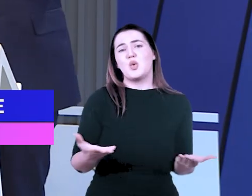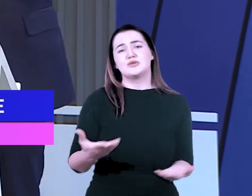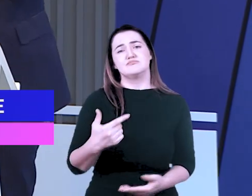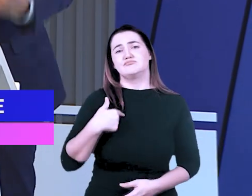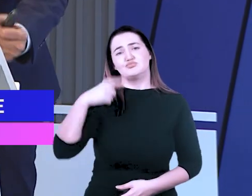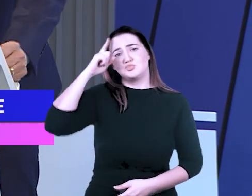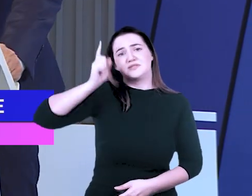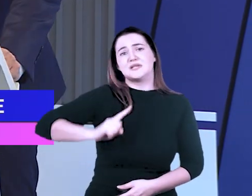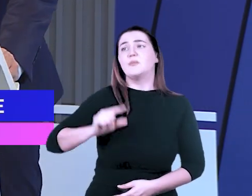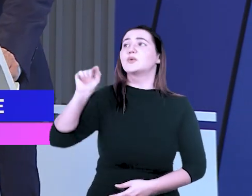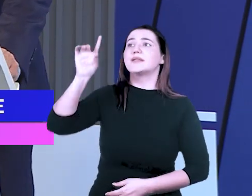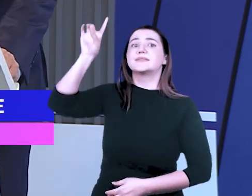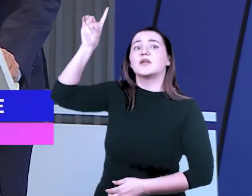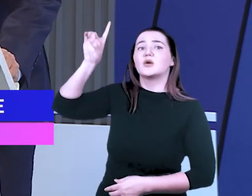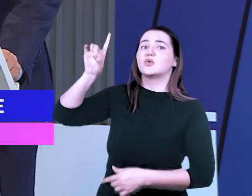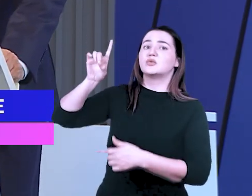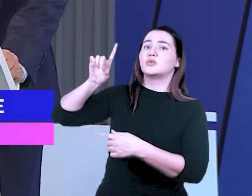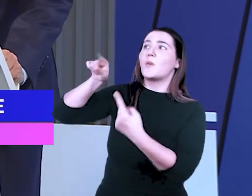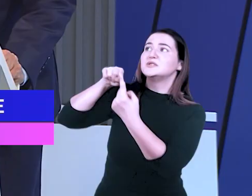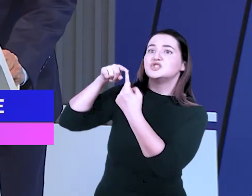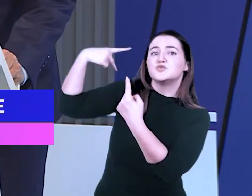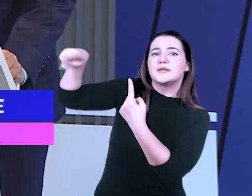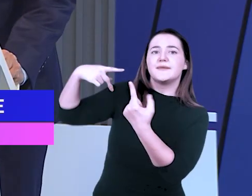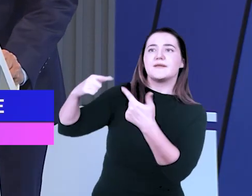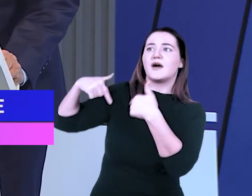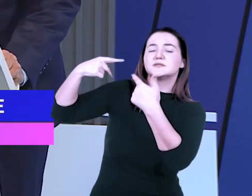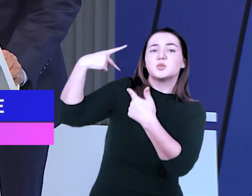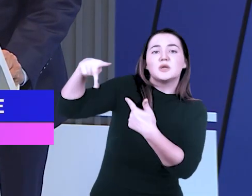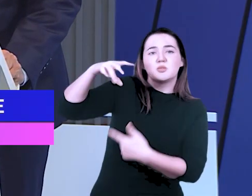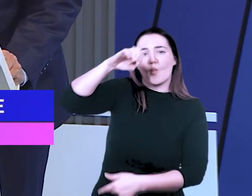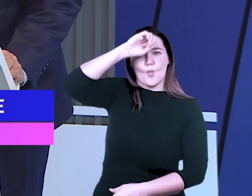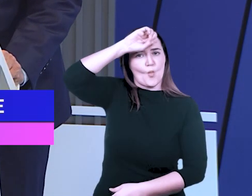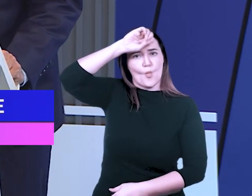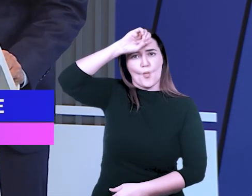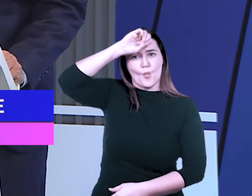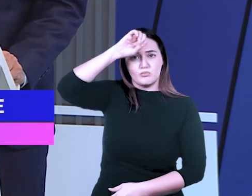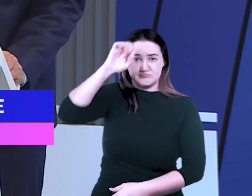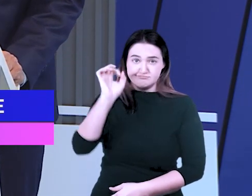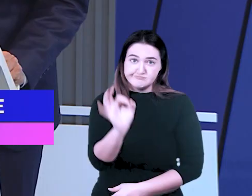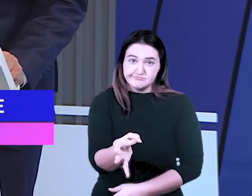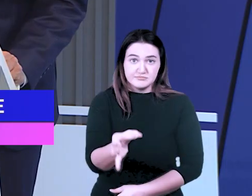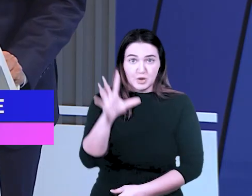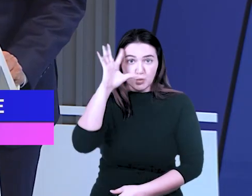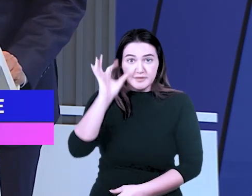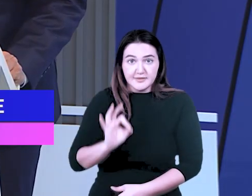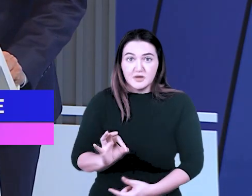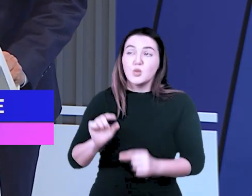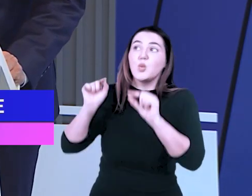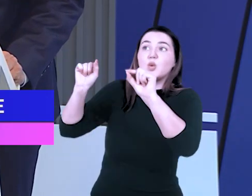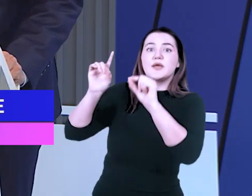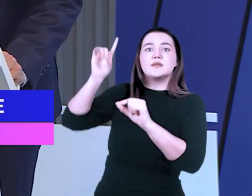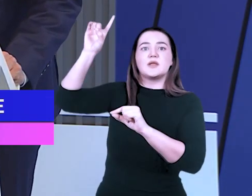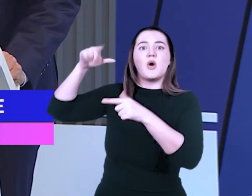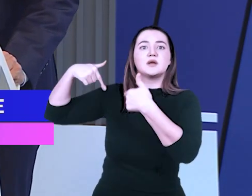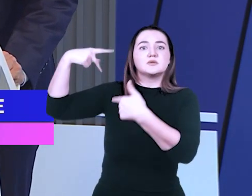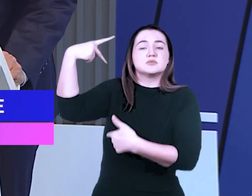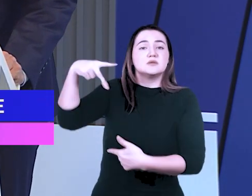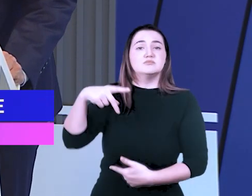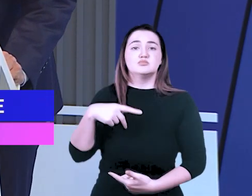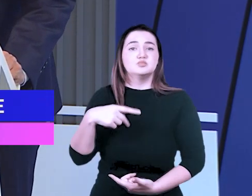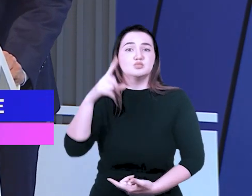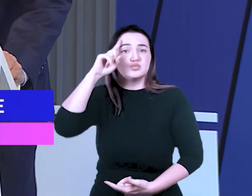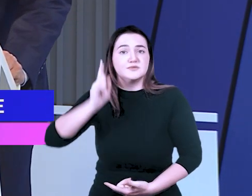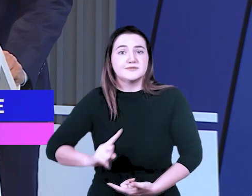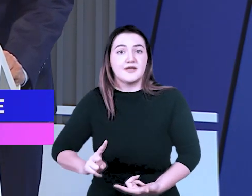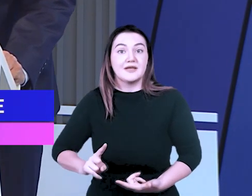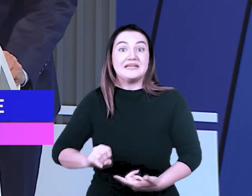o que Deus sabe, nós escolheríamos exatamente aquilo que Deus escolheu. Se eu e